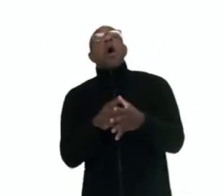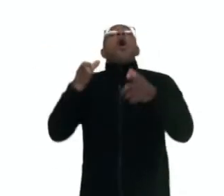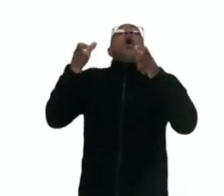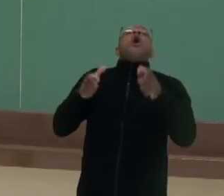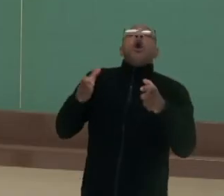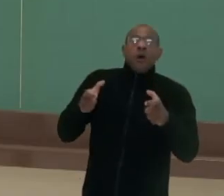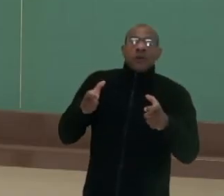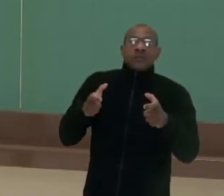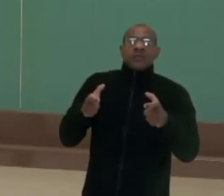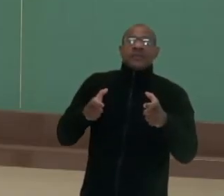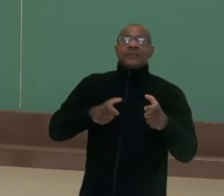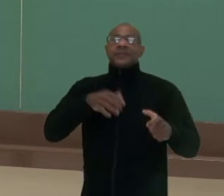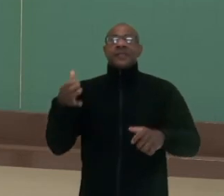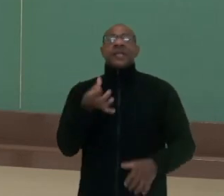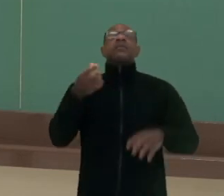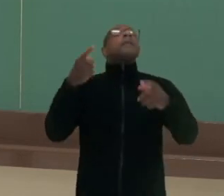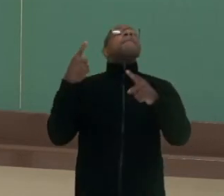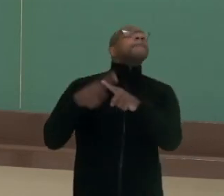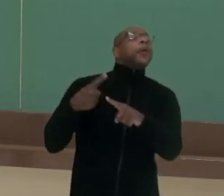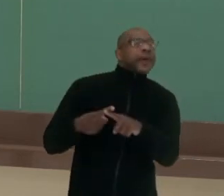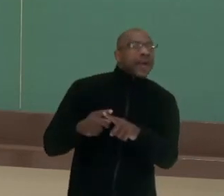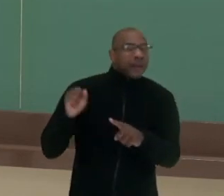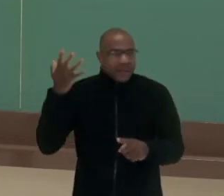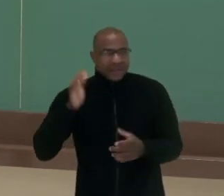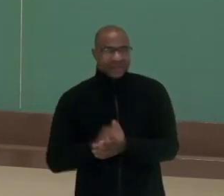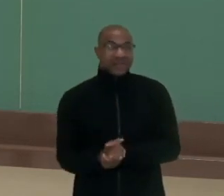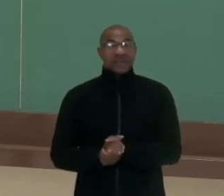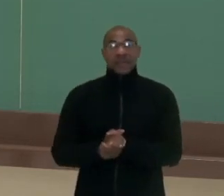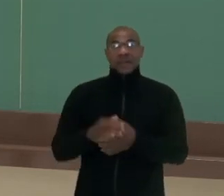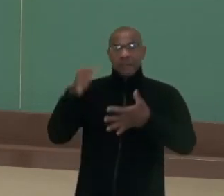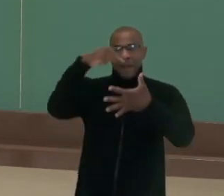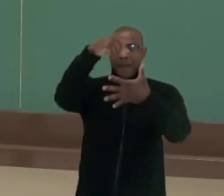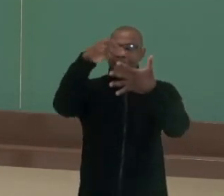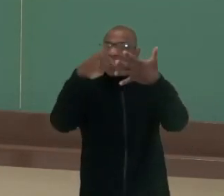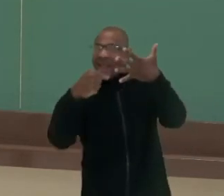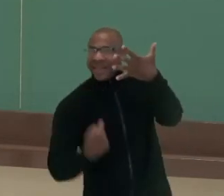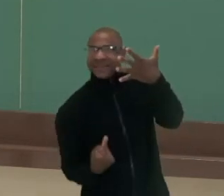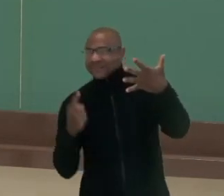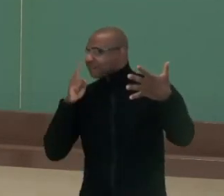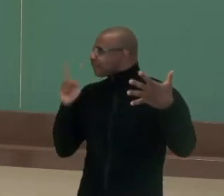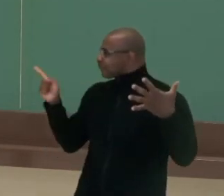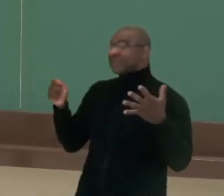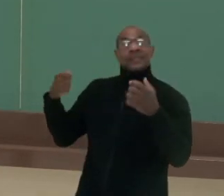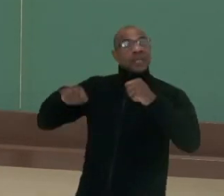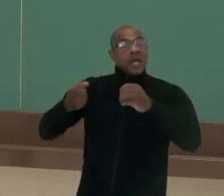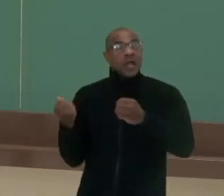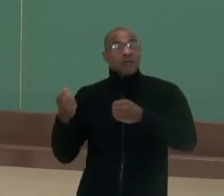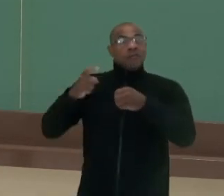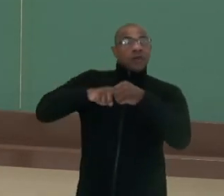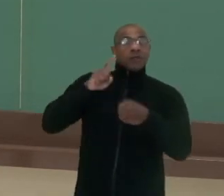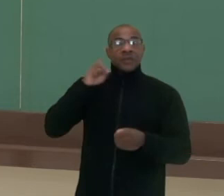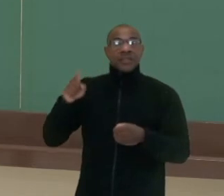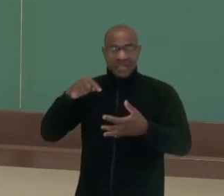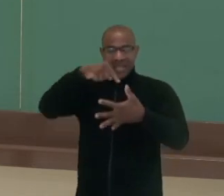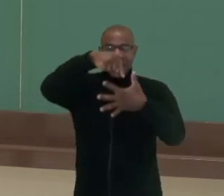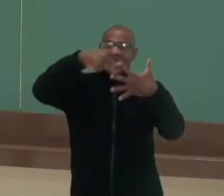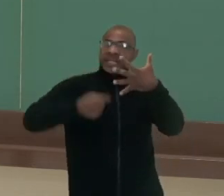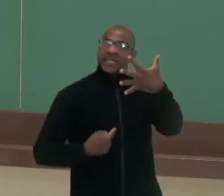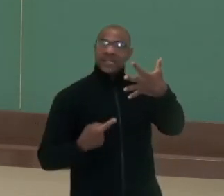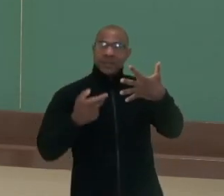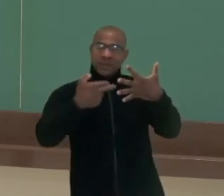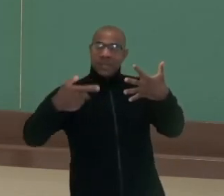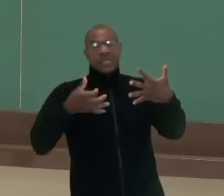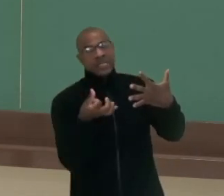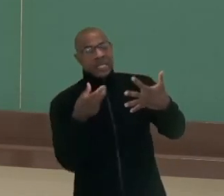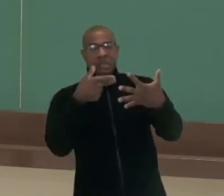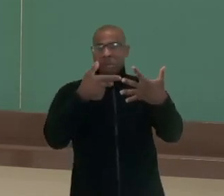aconteceu e por quê. Então, para escrever um lead, para identificar um lead, eu retomo aqui, ó, esses 5 elementos, às vezes